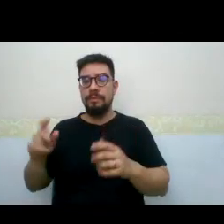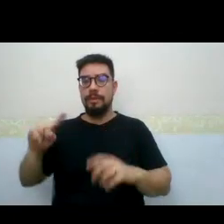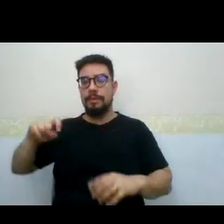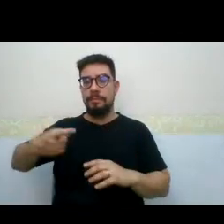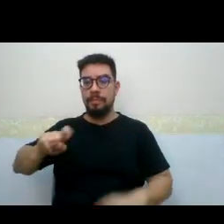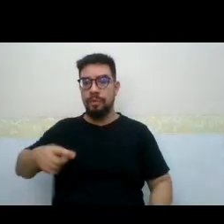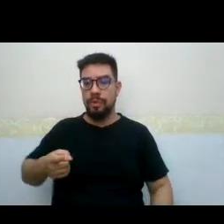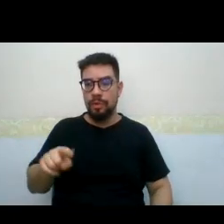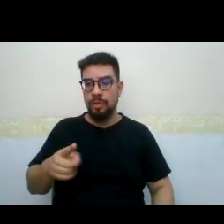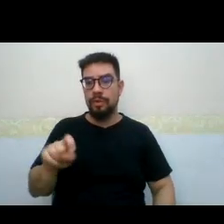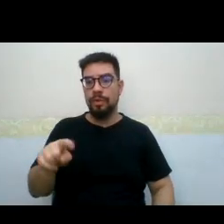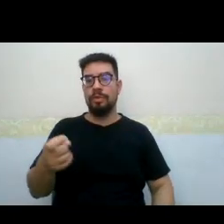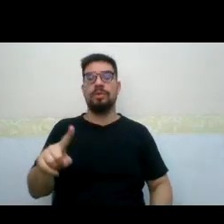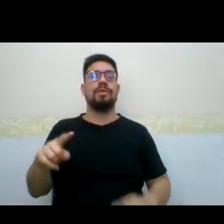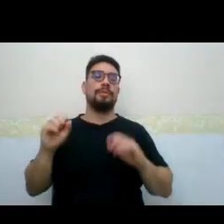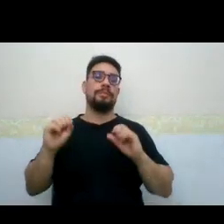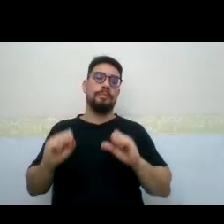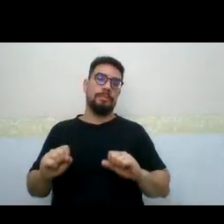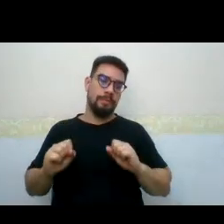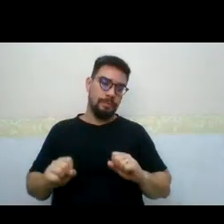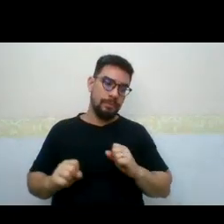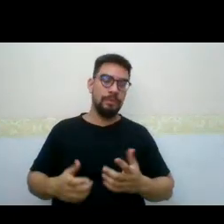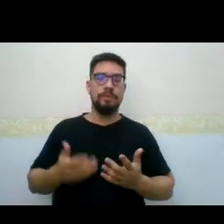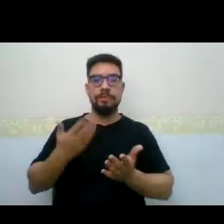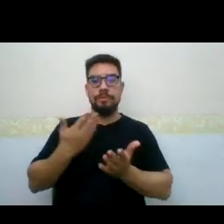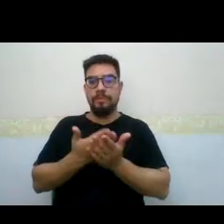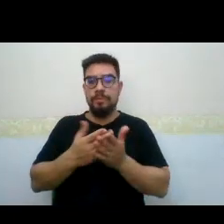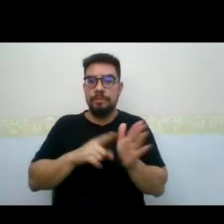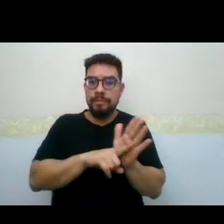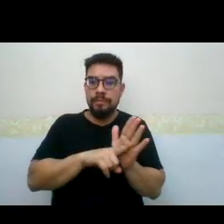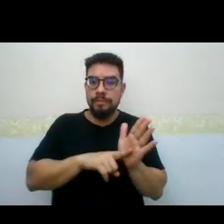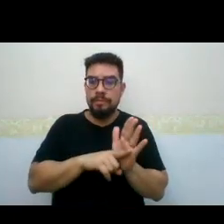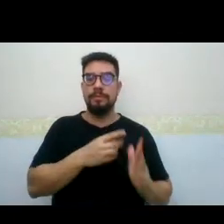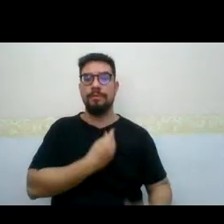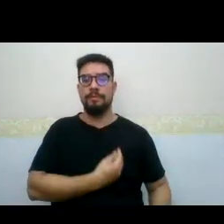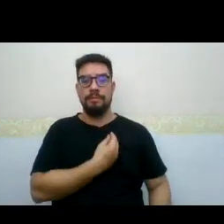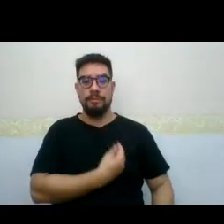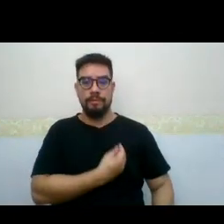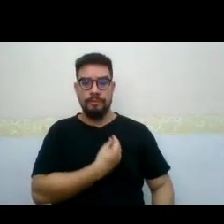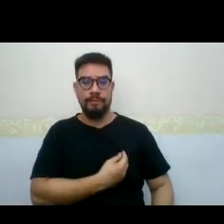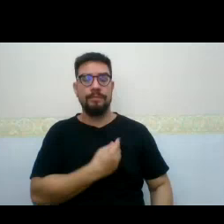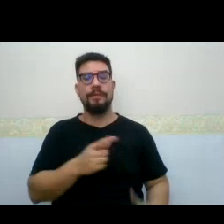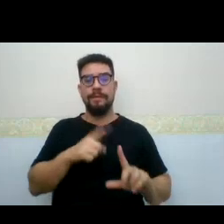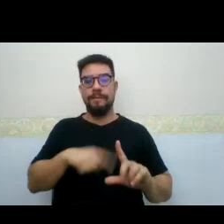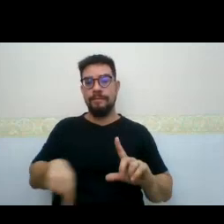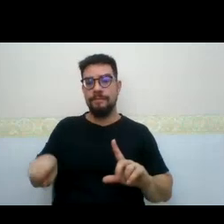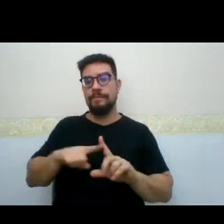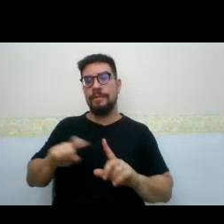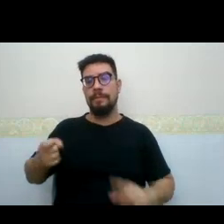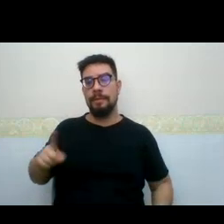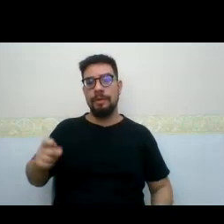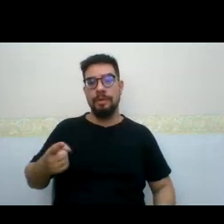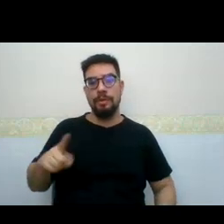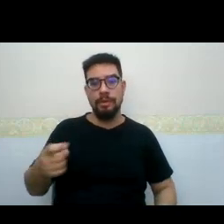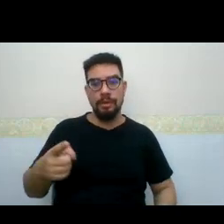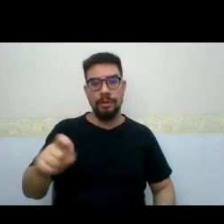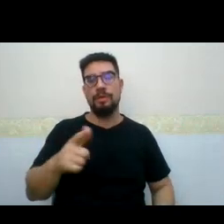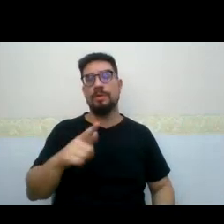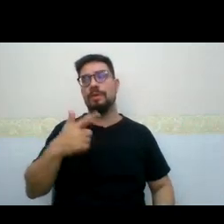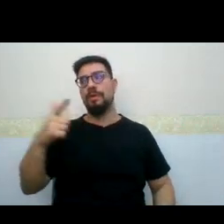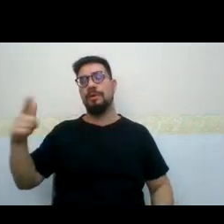minhocas, aí elas começam a estudar o ciclo de vida das minhocas, de outros bichinhos. Esse